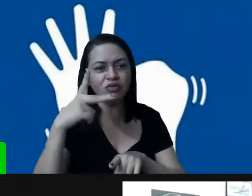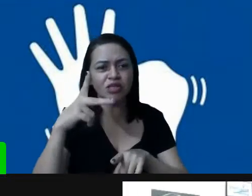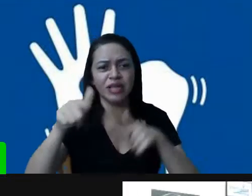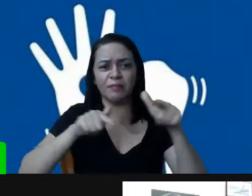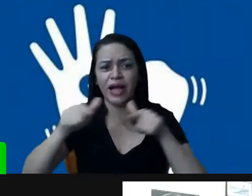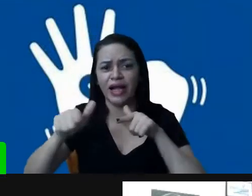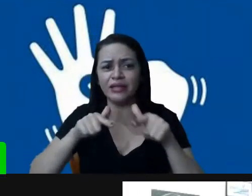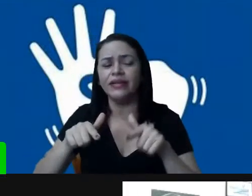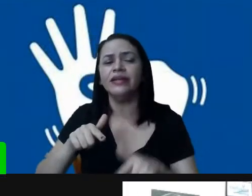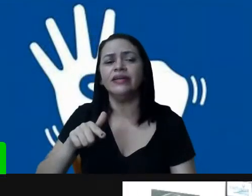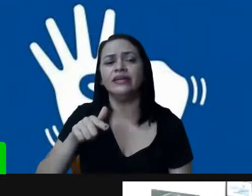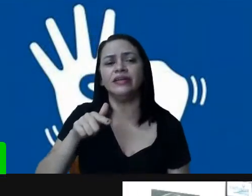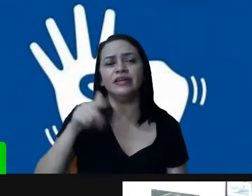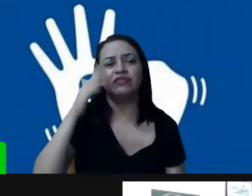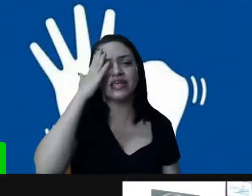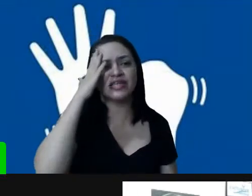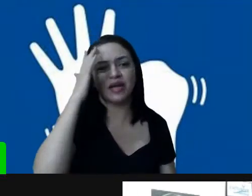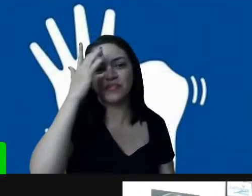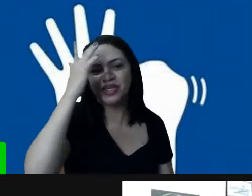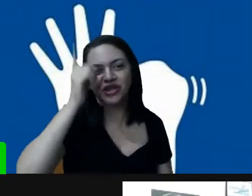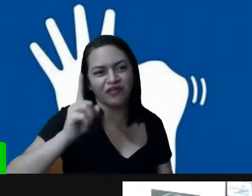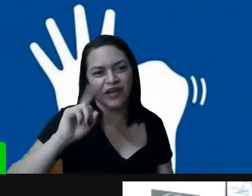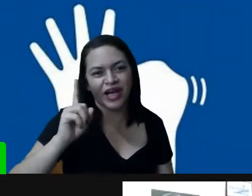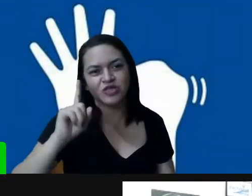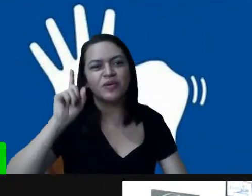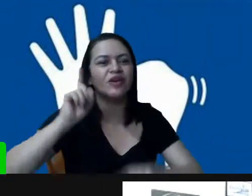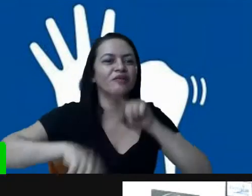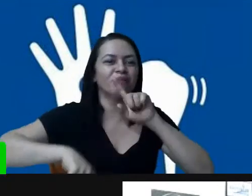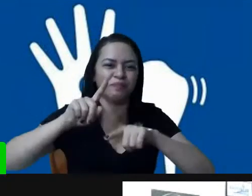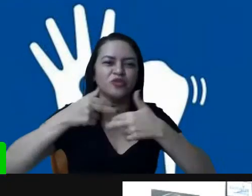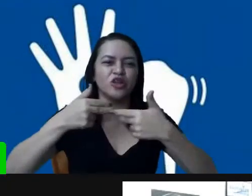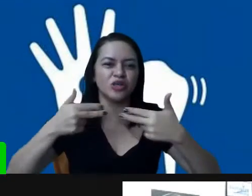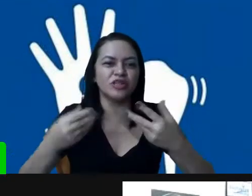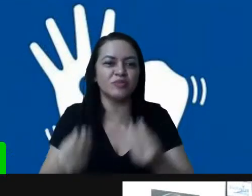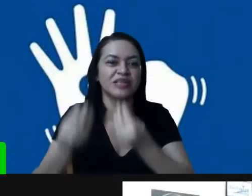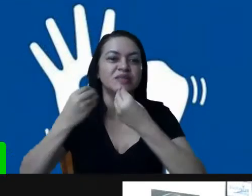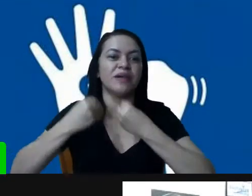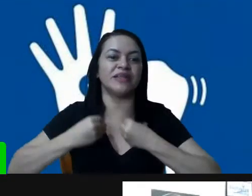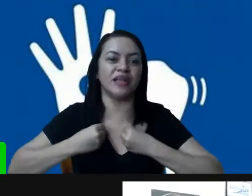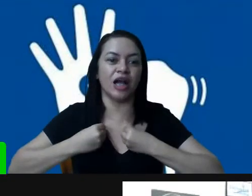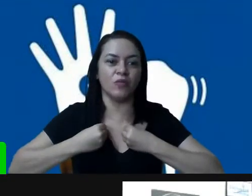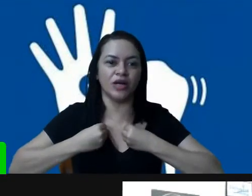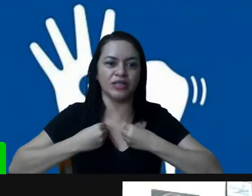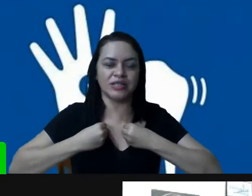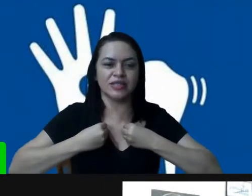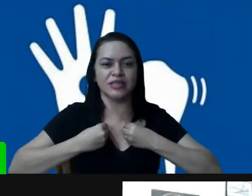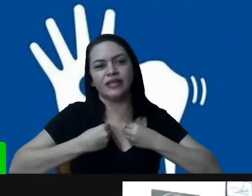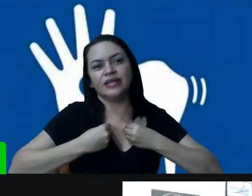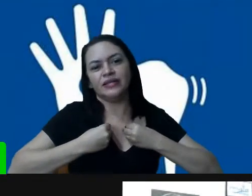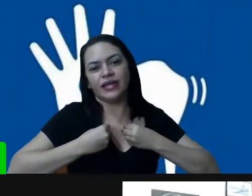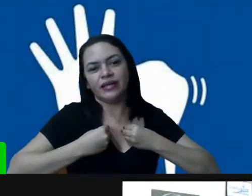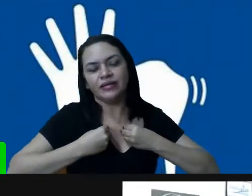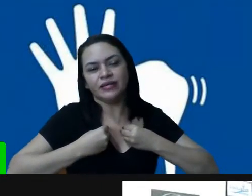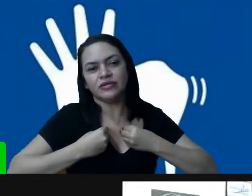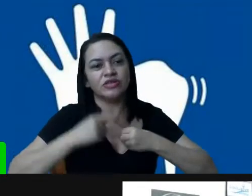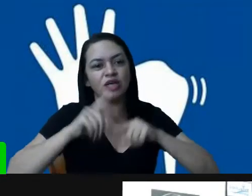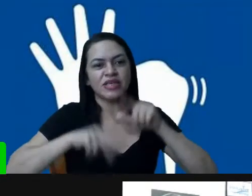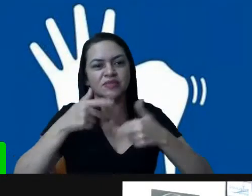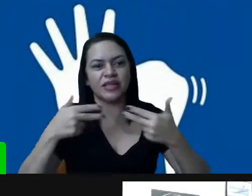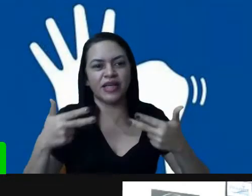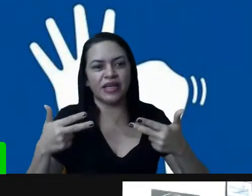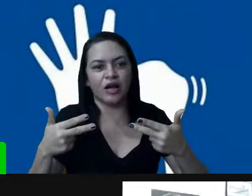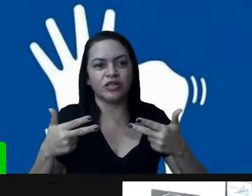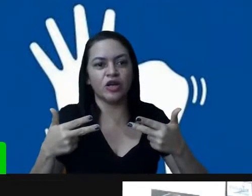o seu trabalho. E você sabe que não é fácil por nós não termos esse material antes, né? Não temos